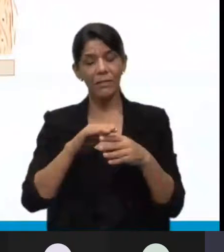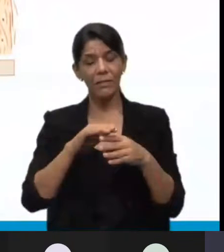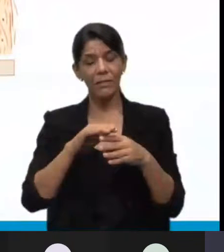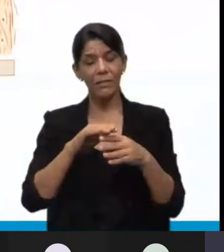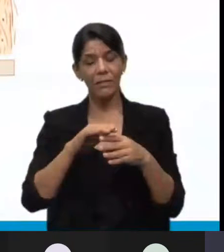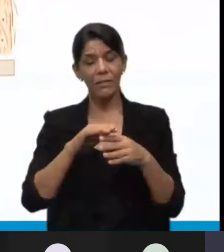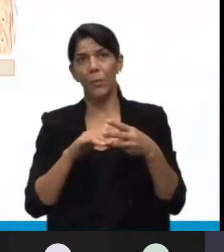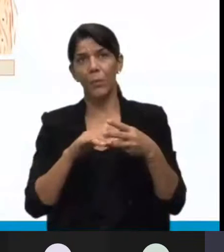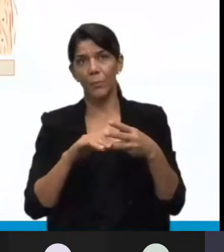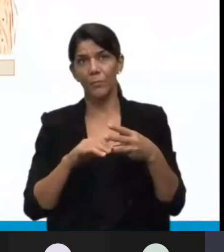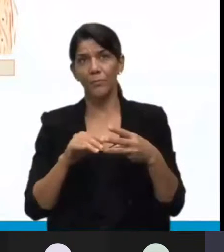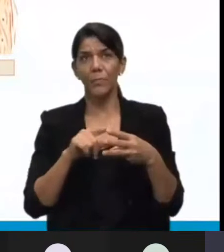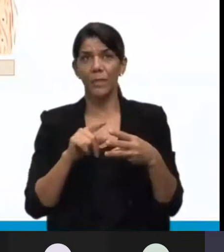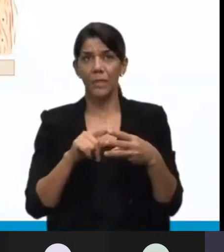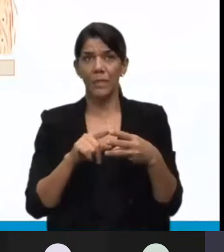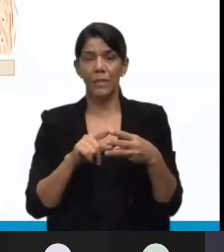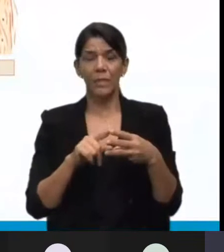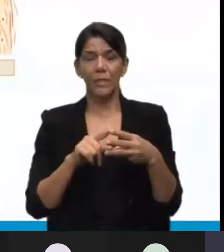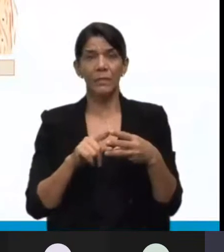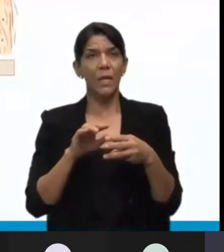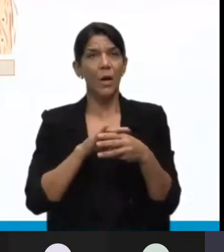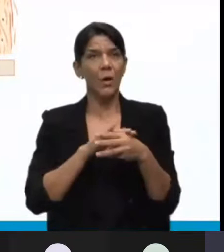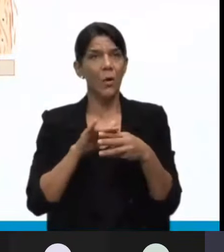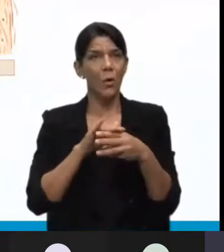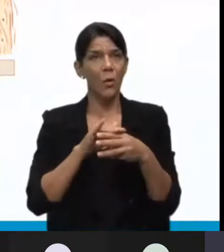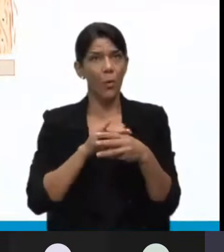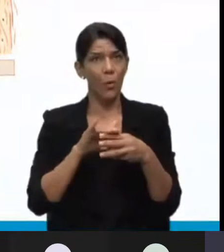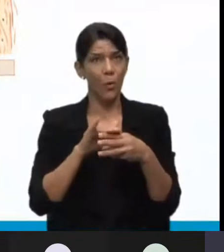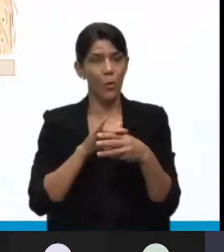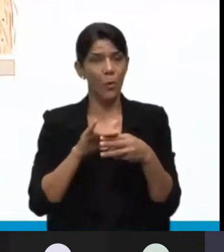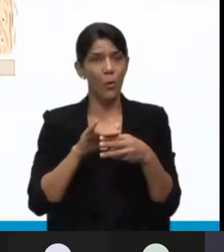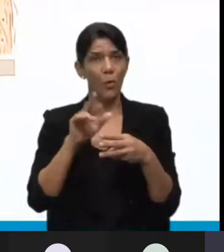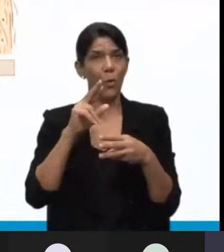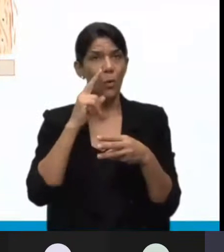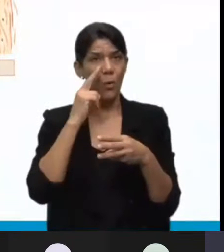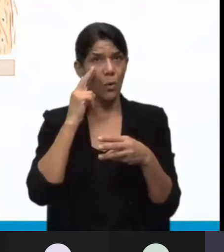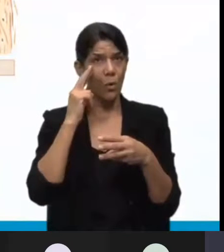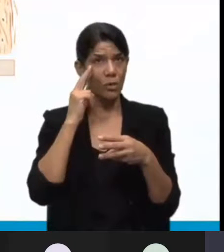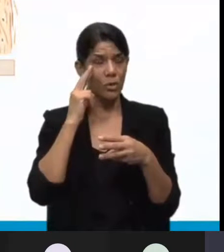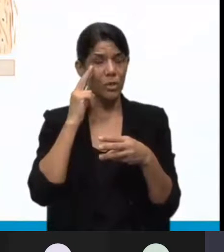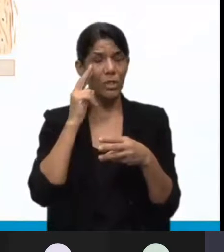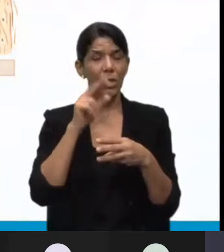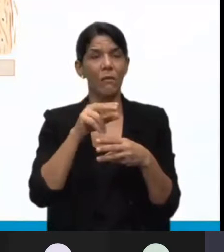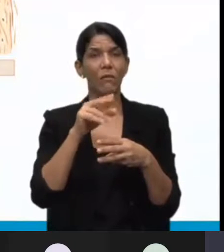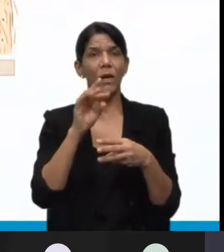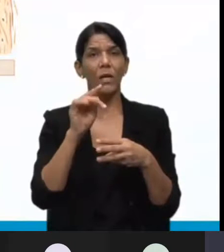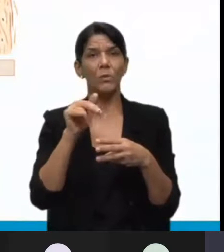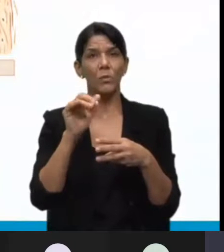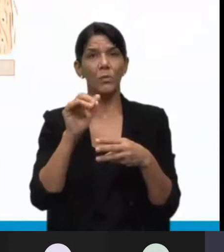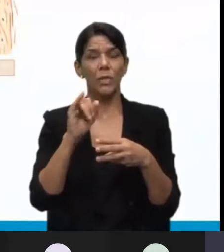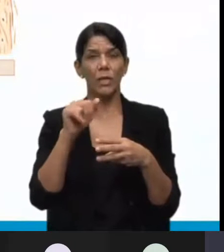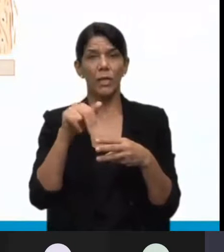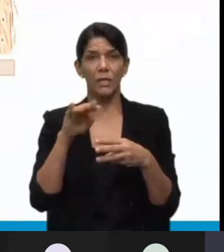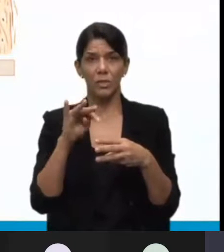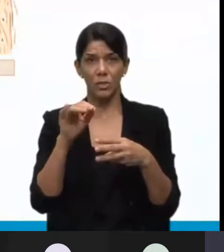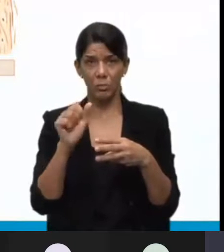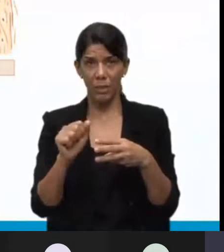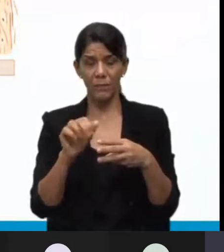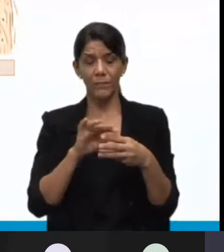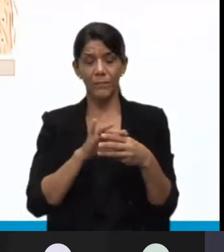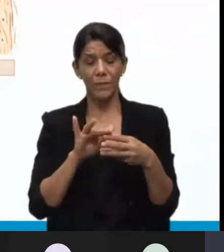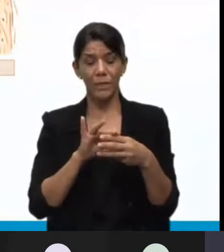são essas camadas? Essa aqui, roxinha, ó, mais interna, que nós chamamos de túnica íntima, tá? Então,